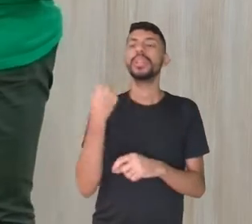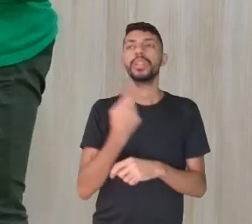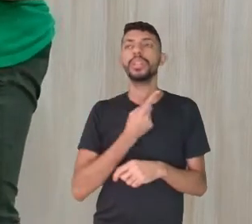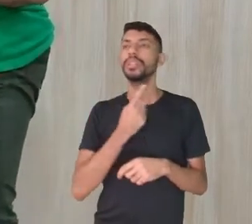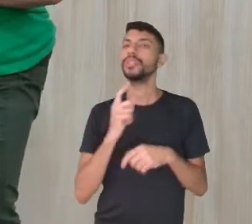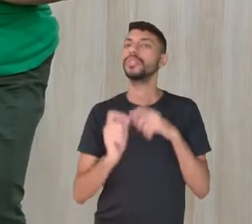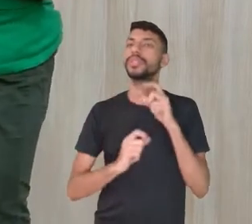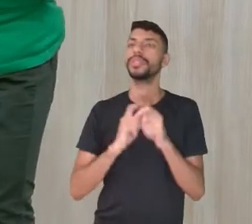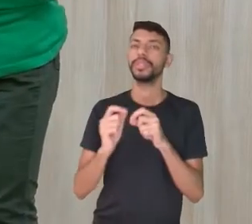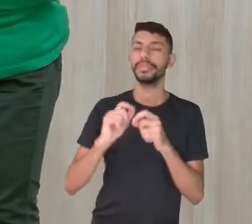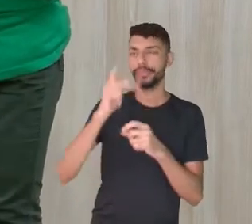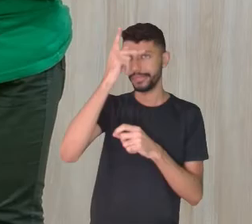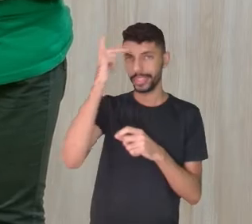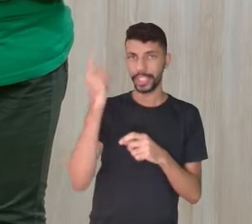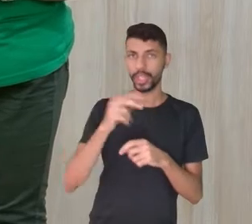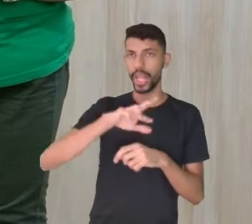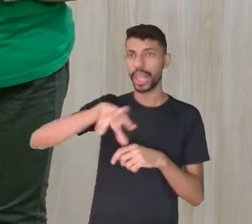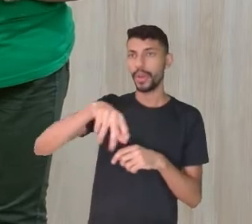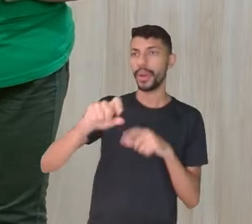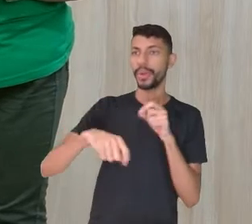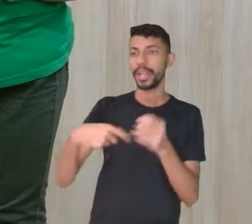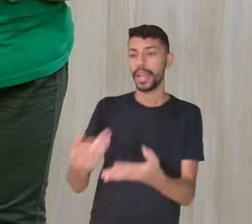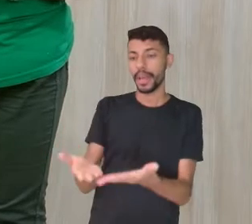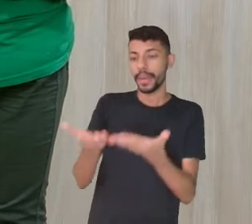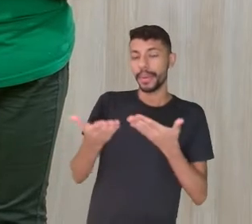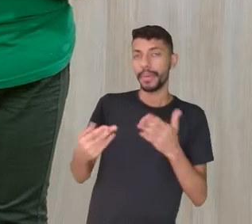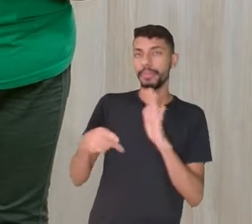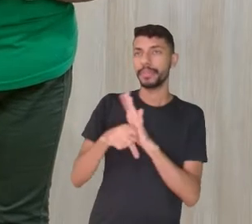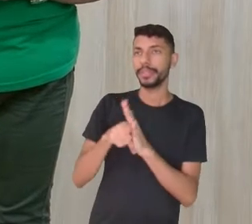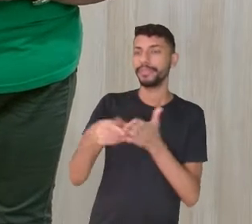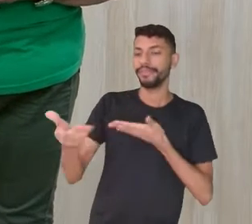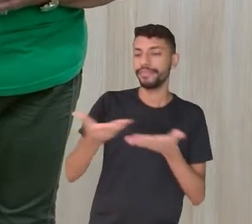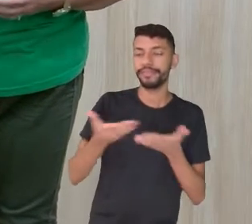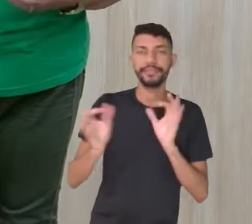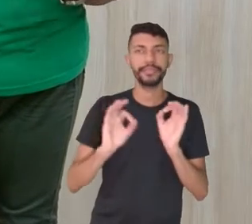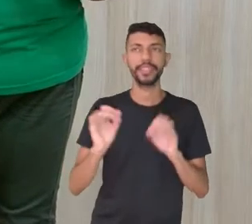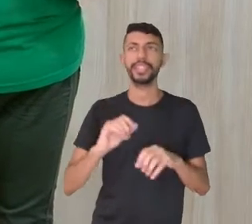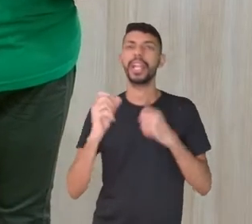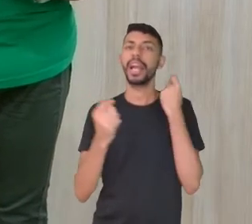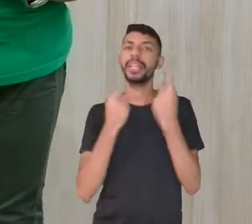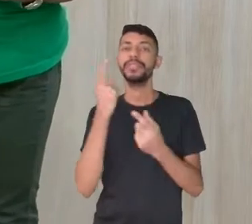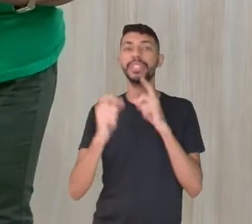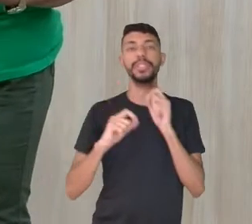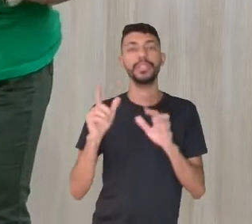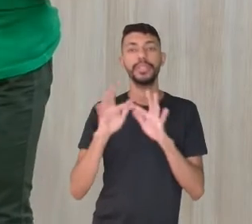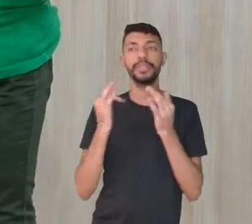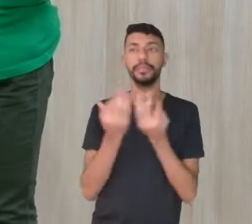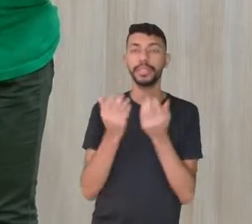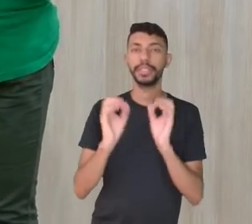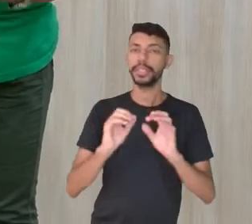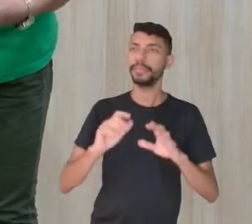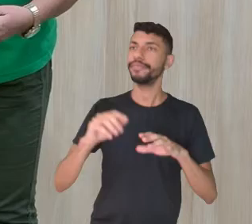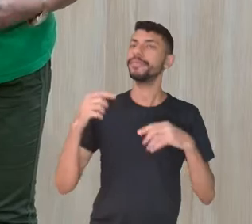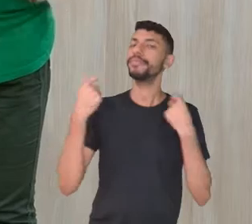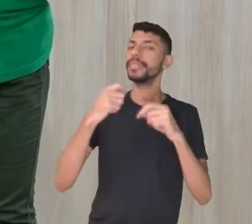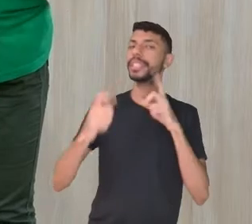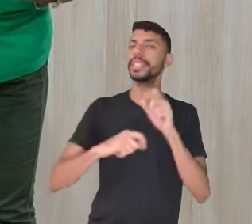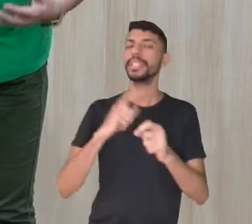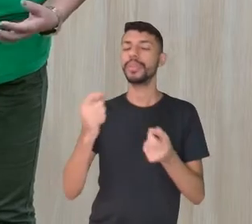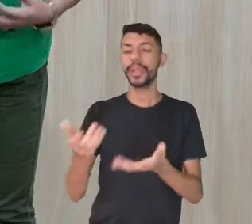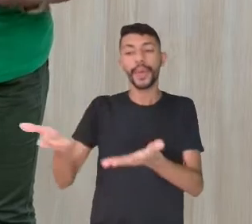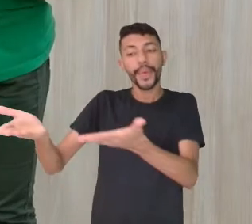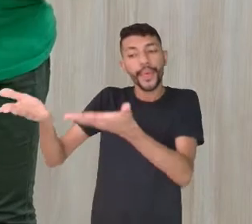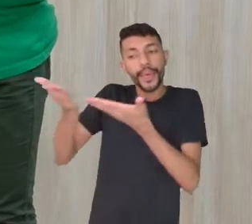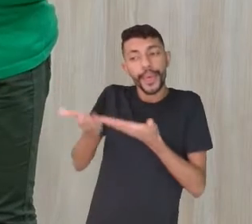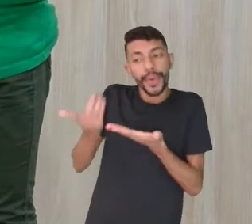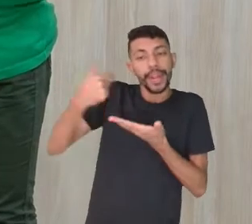essas pessoas não são nem acolhidas para um tratamento, muitas vezes até na família, e aqui a gente vai o nosso recadinho, tem que acolher, tem que